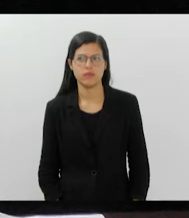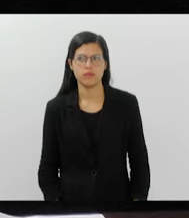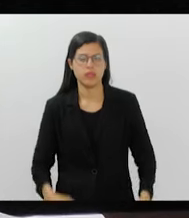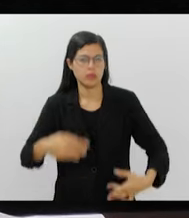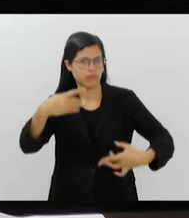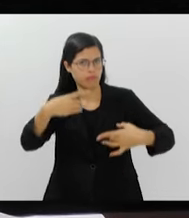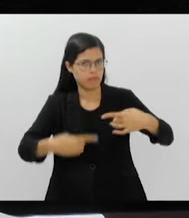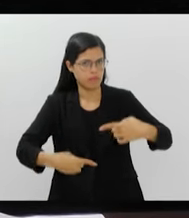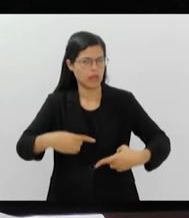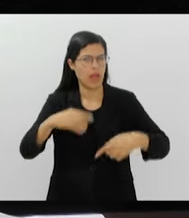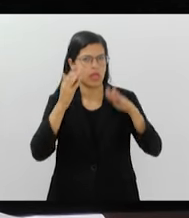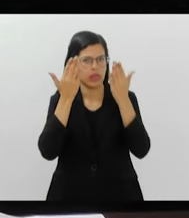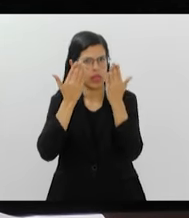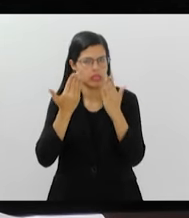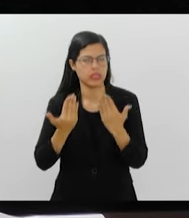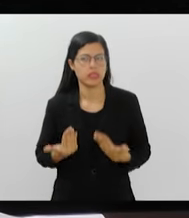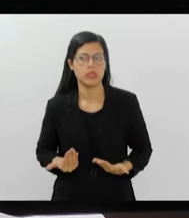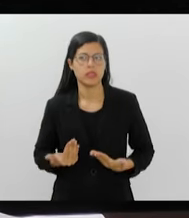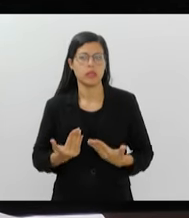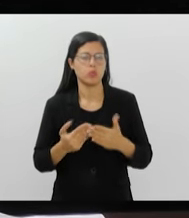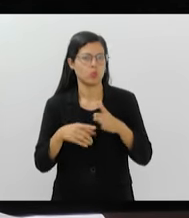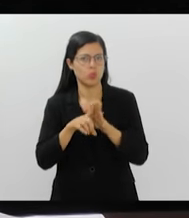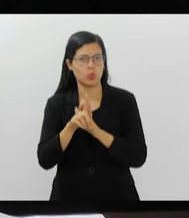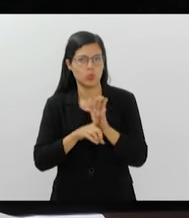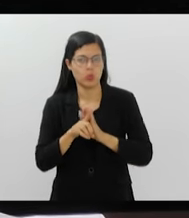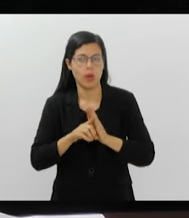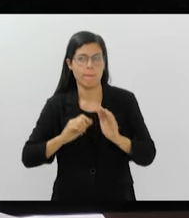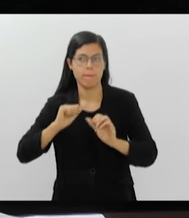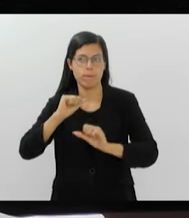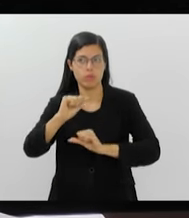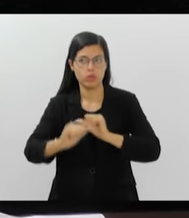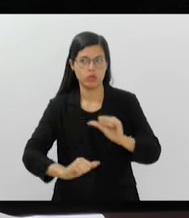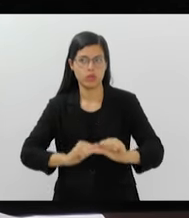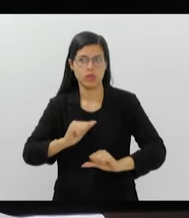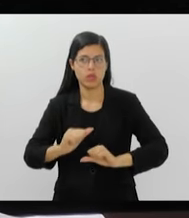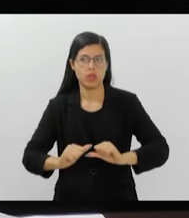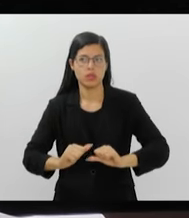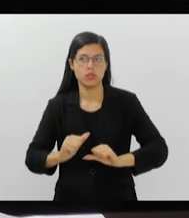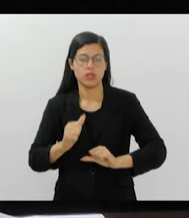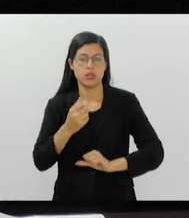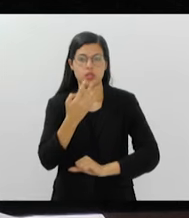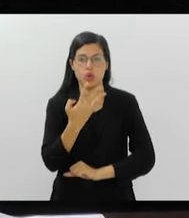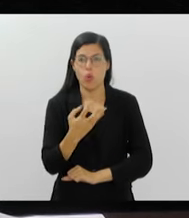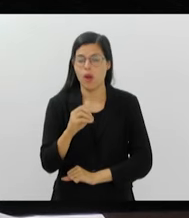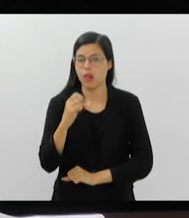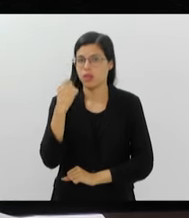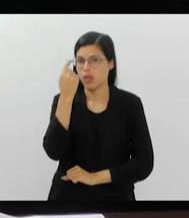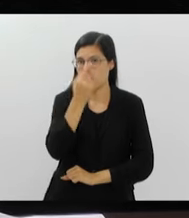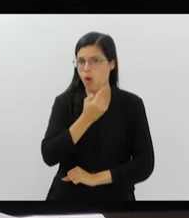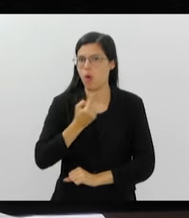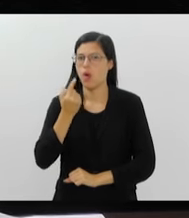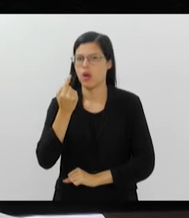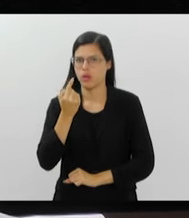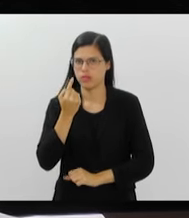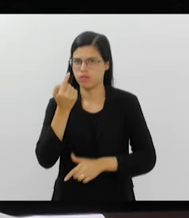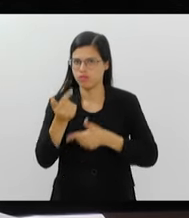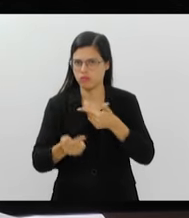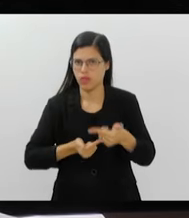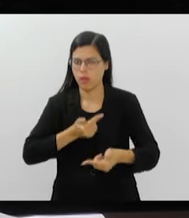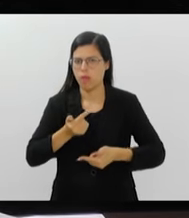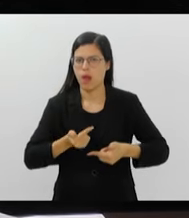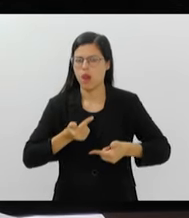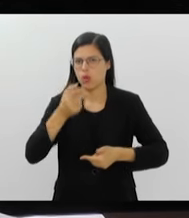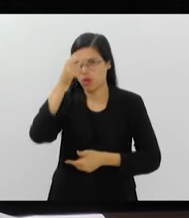aqui observando e analisando, sobre a mudança do regime de 40 horas na Prefeitura do Rio. Os